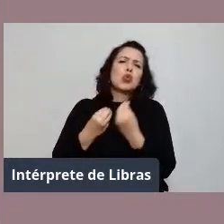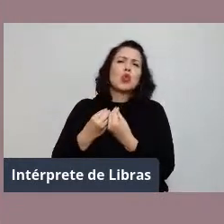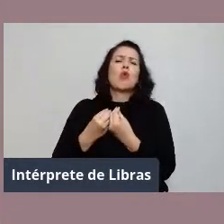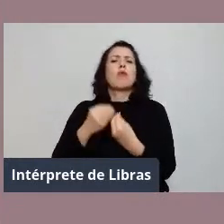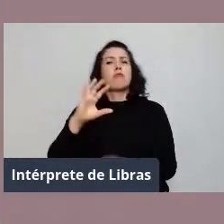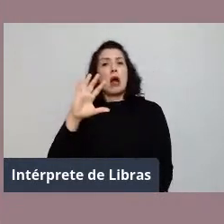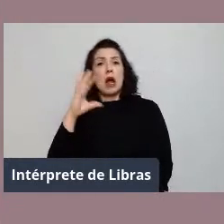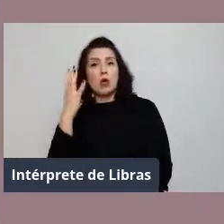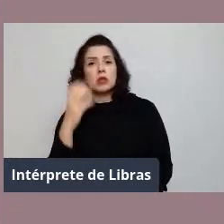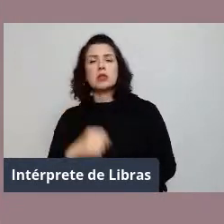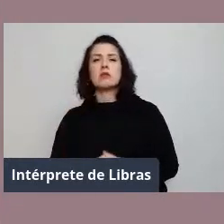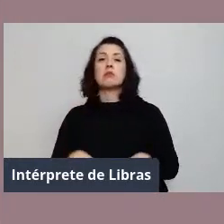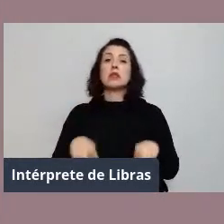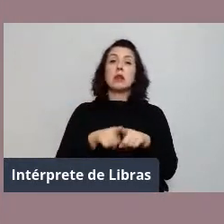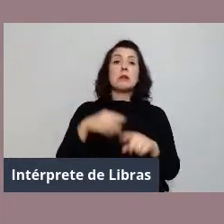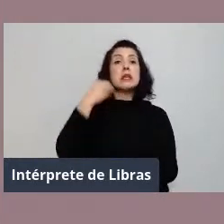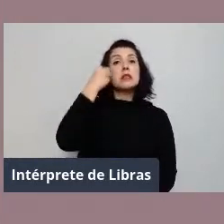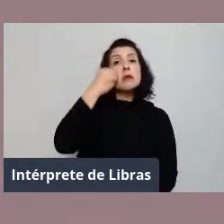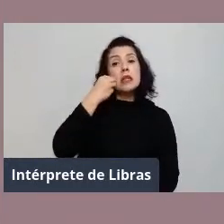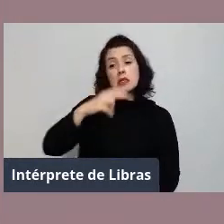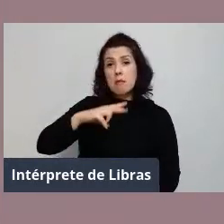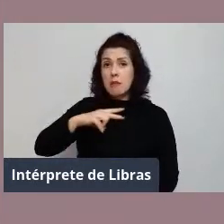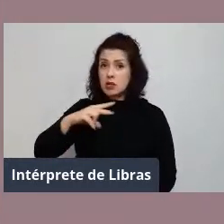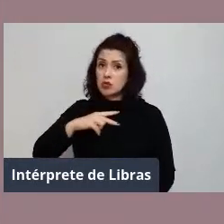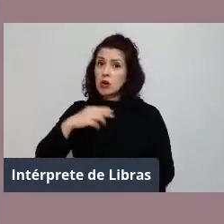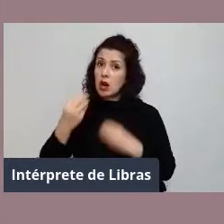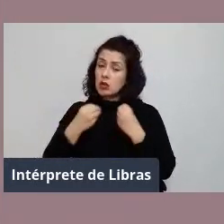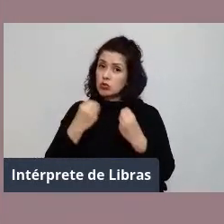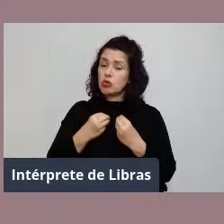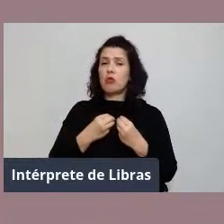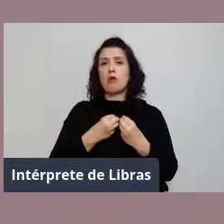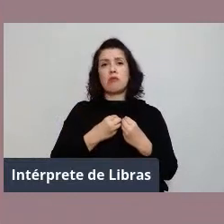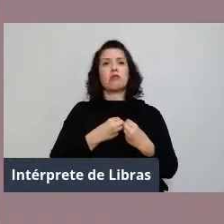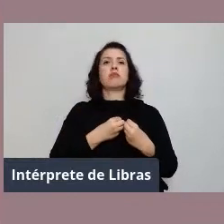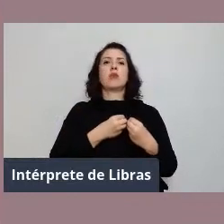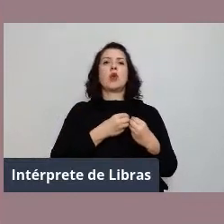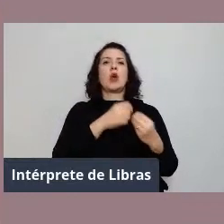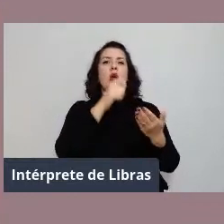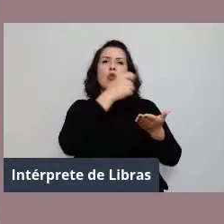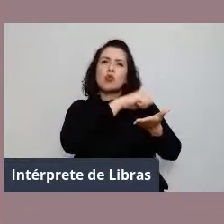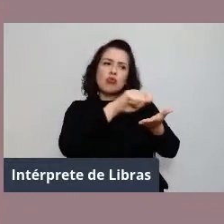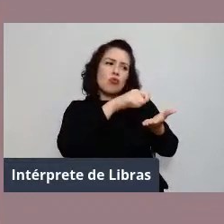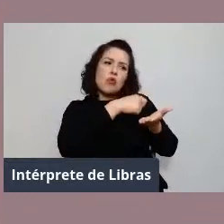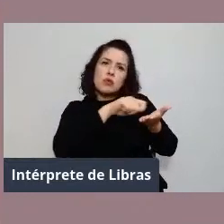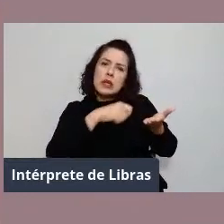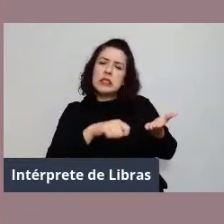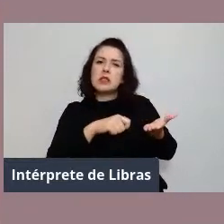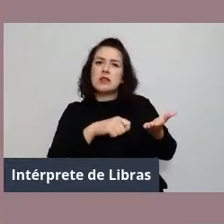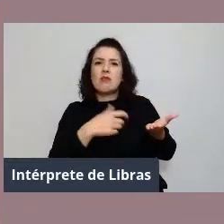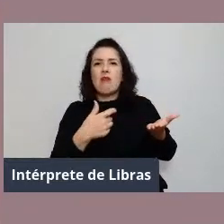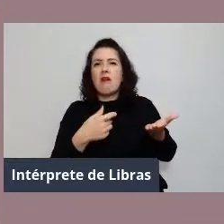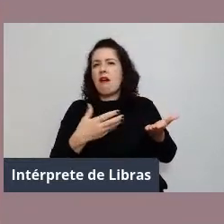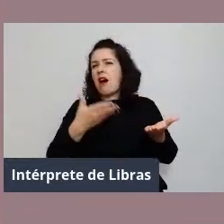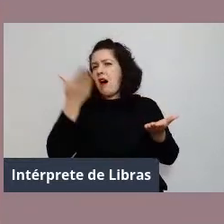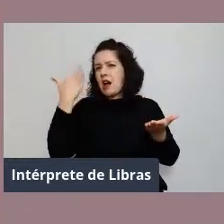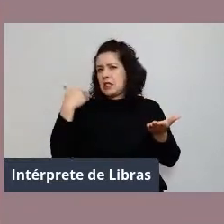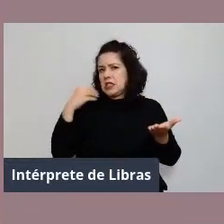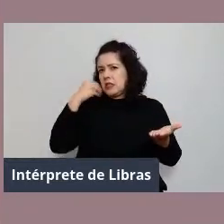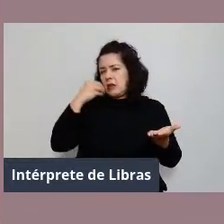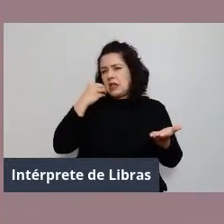com manuscritos, que, na verdade, era muito pequena, até